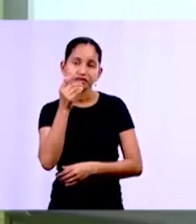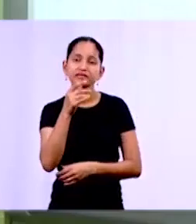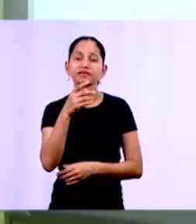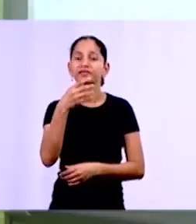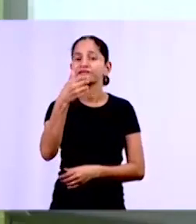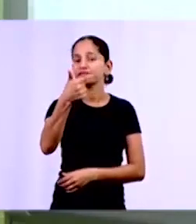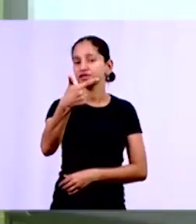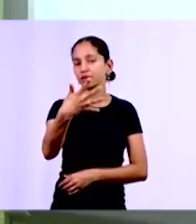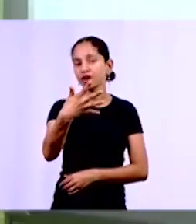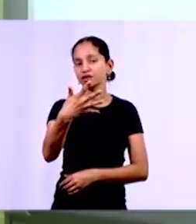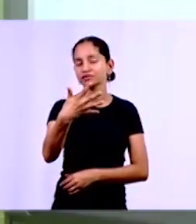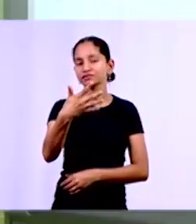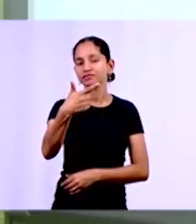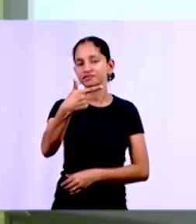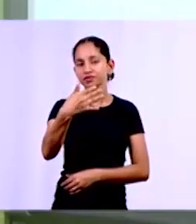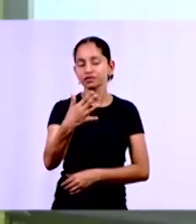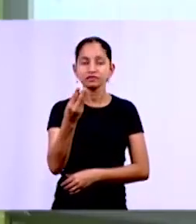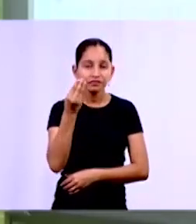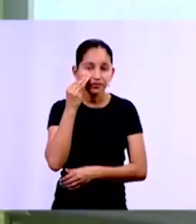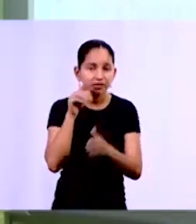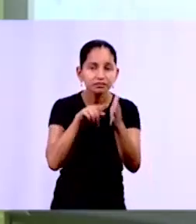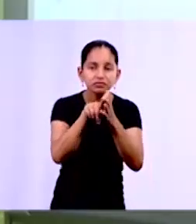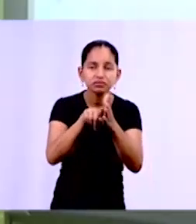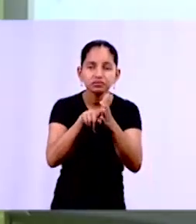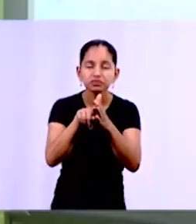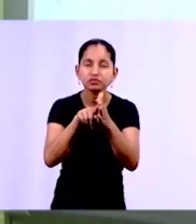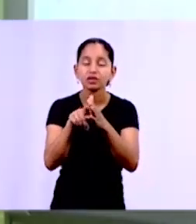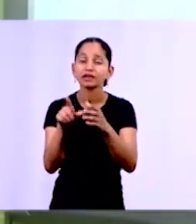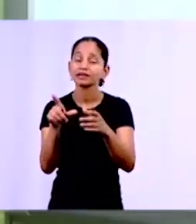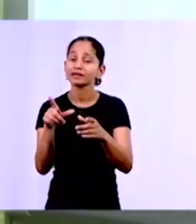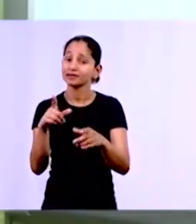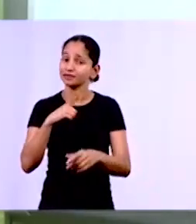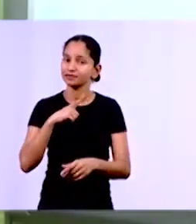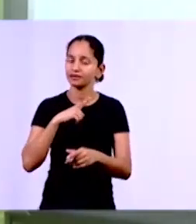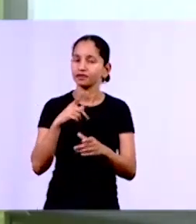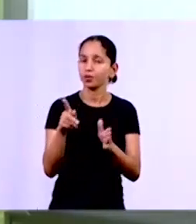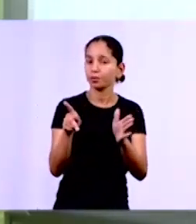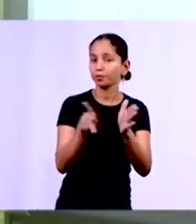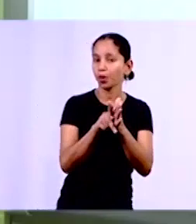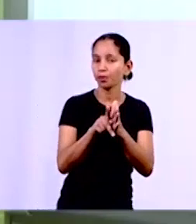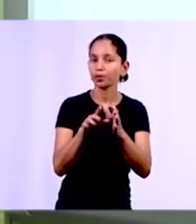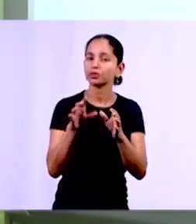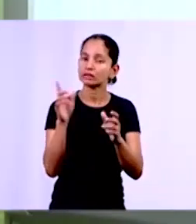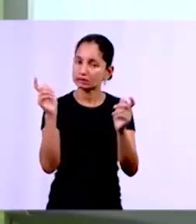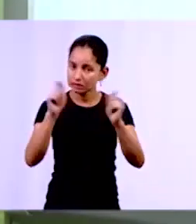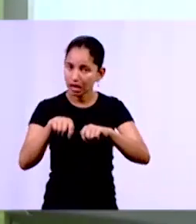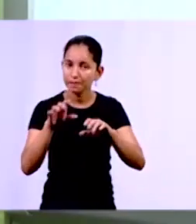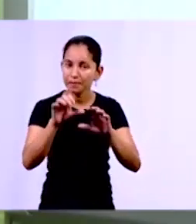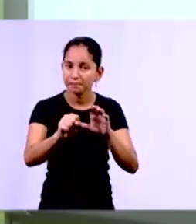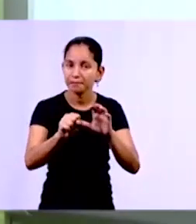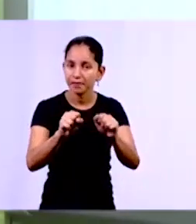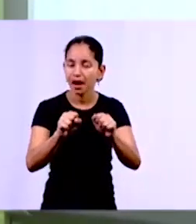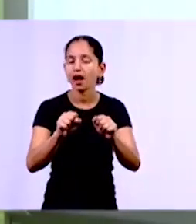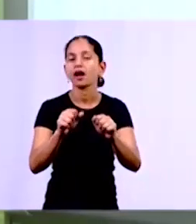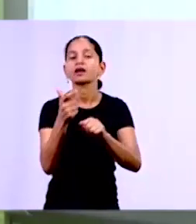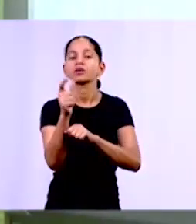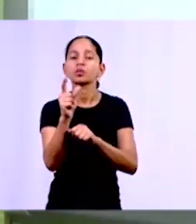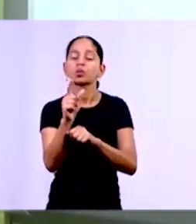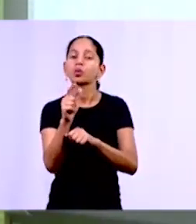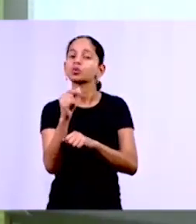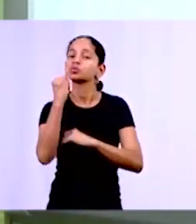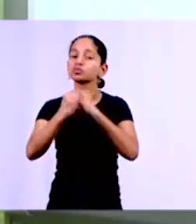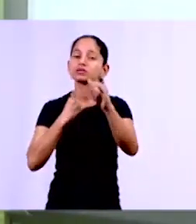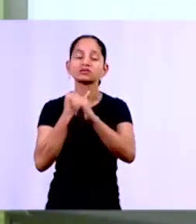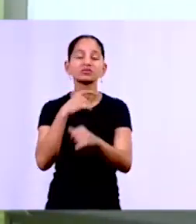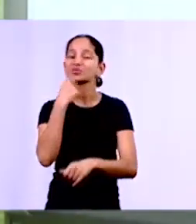aparecer 24. Né? Mas existe o processador físico, existe o núcleo físico, existe o núcleo virtual. É bom de saber essa